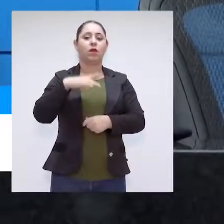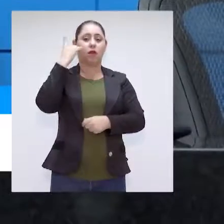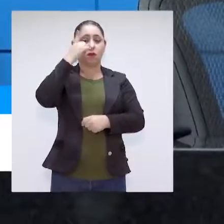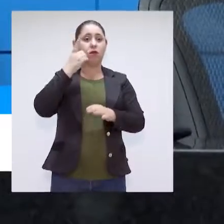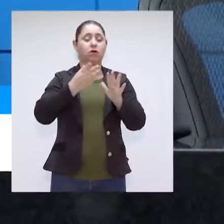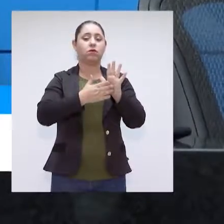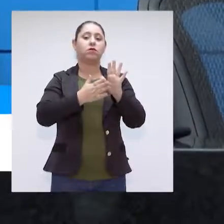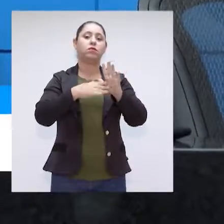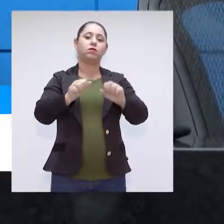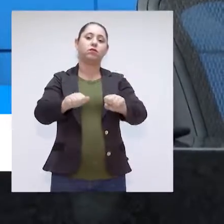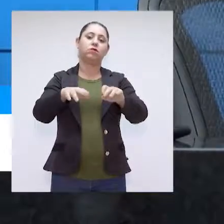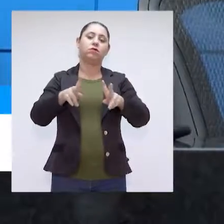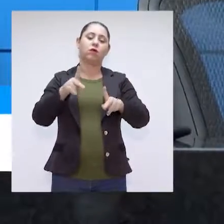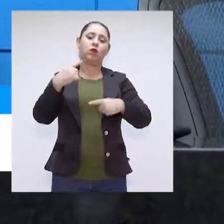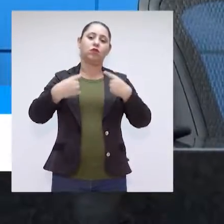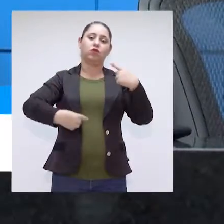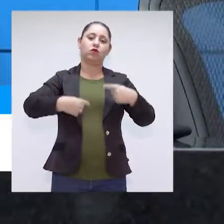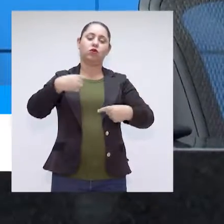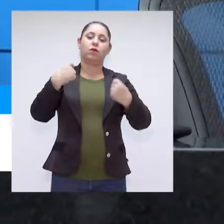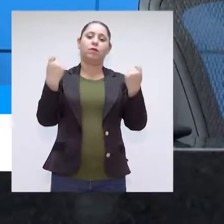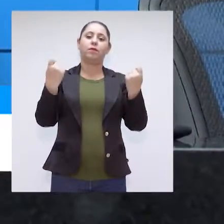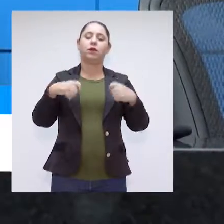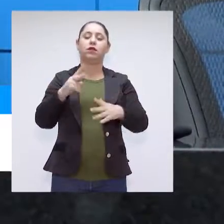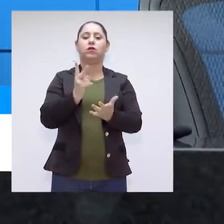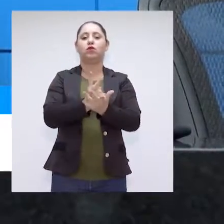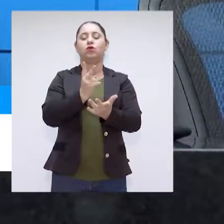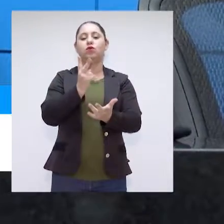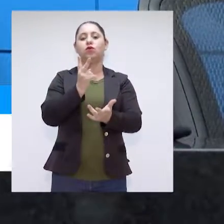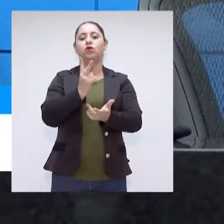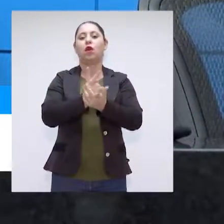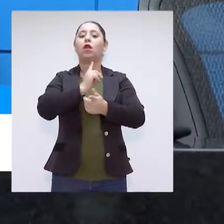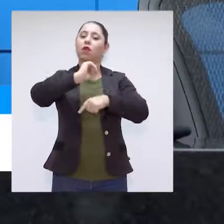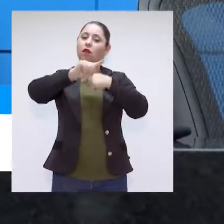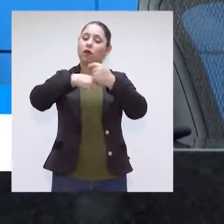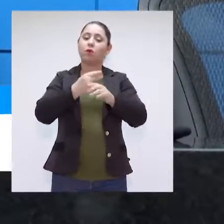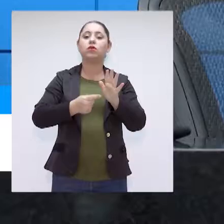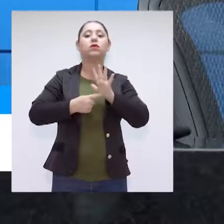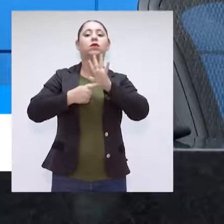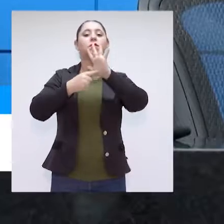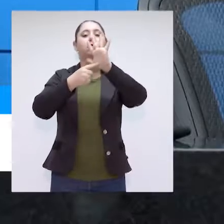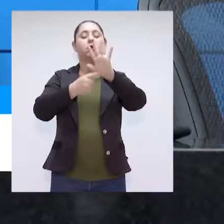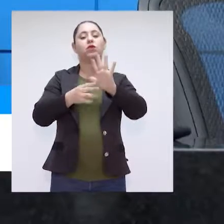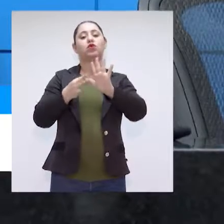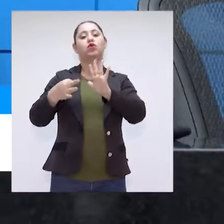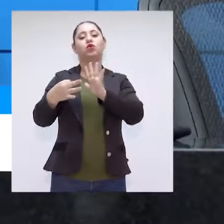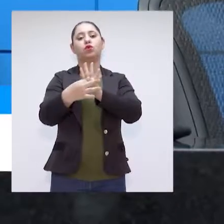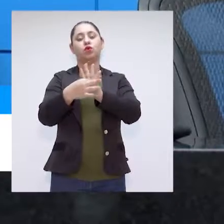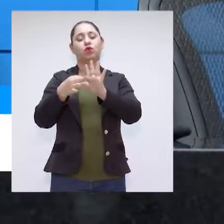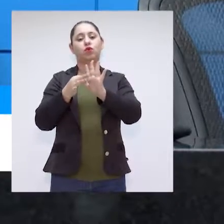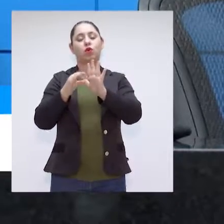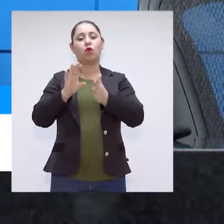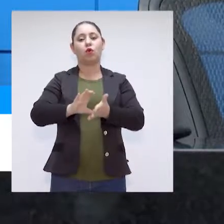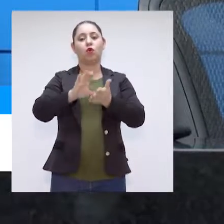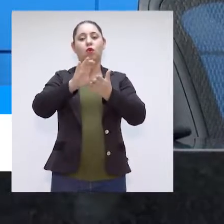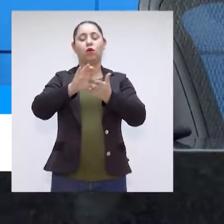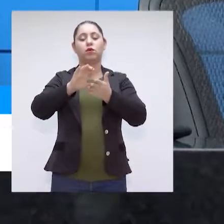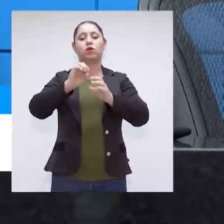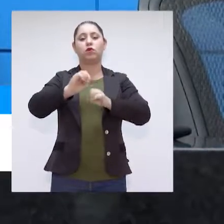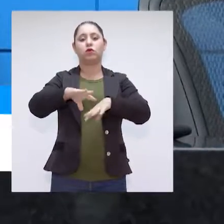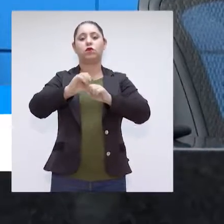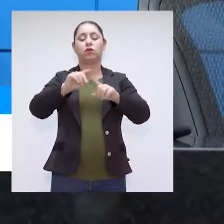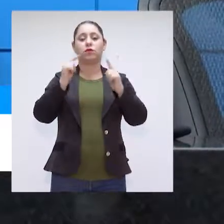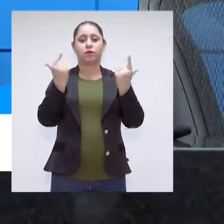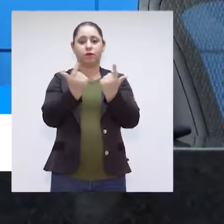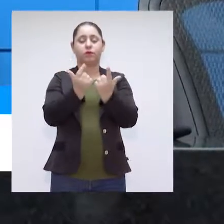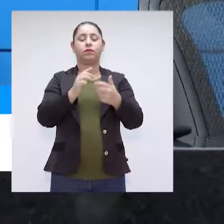aprendizagem. Para o deputado proponente da audiência, as discussões devem continuar mesmo após a apresentação das sugestões pela